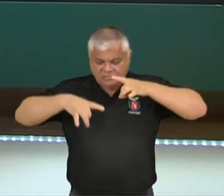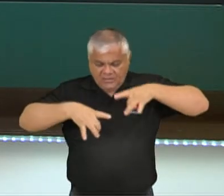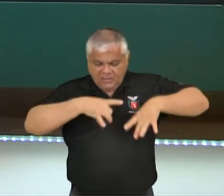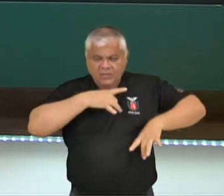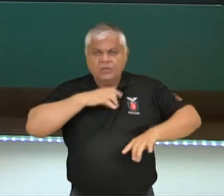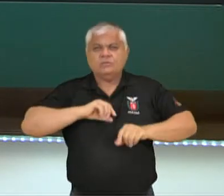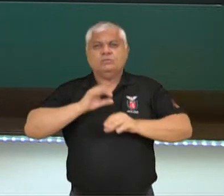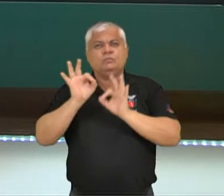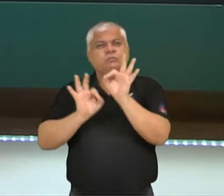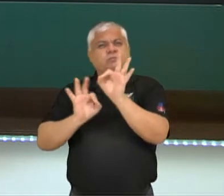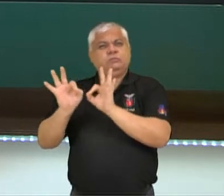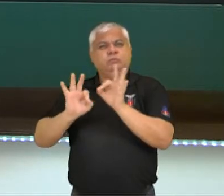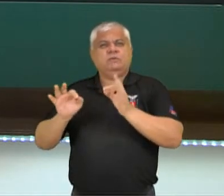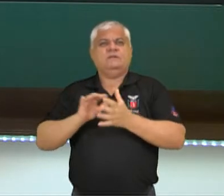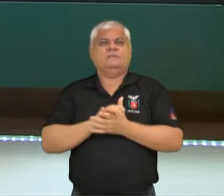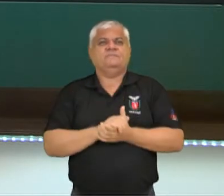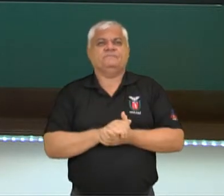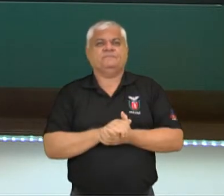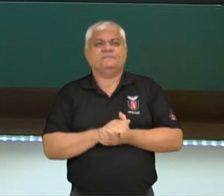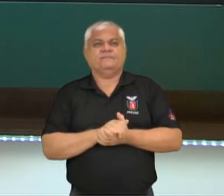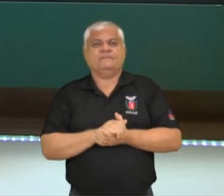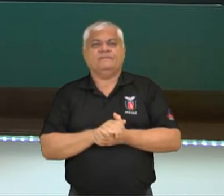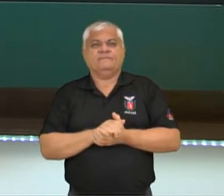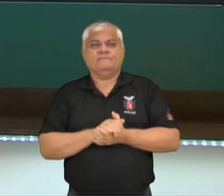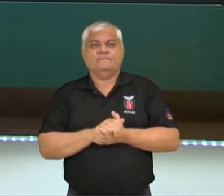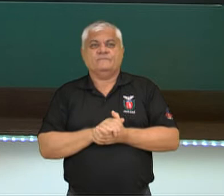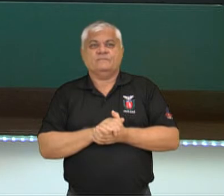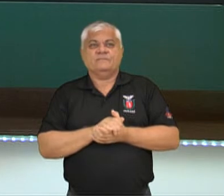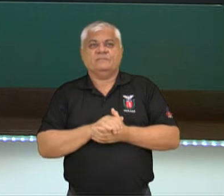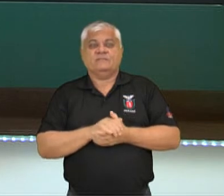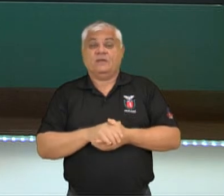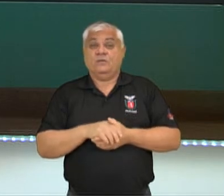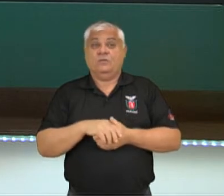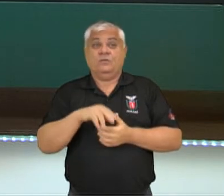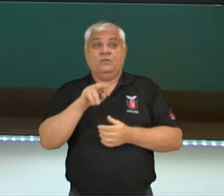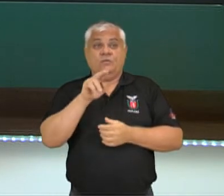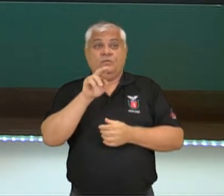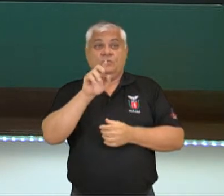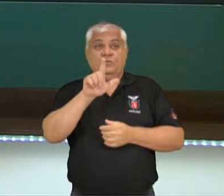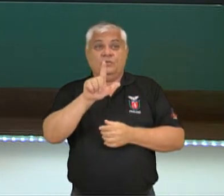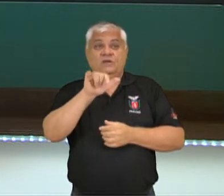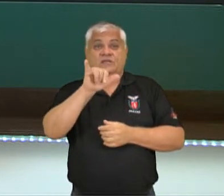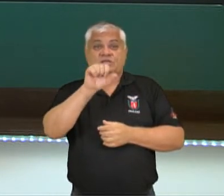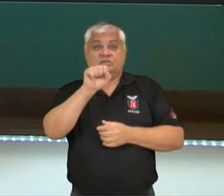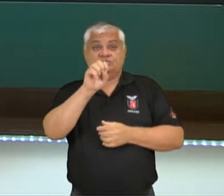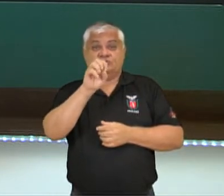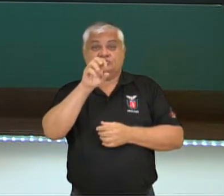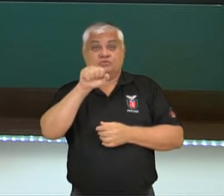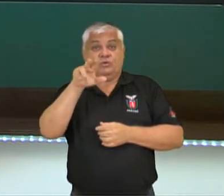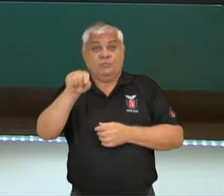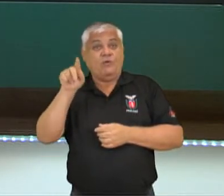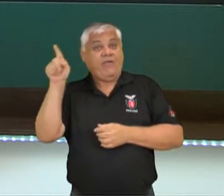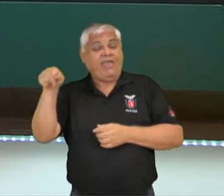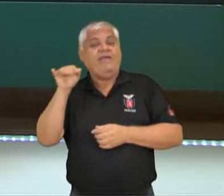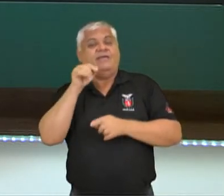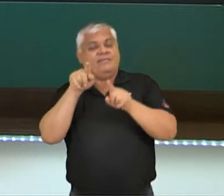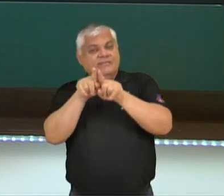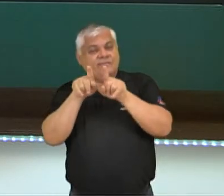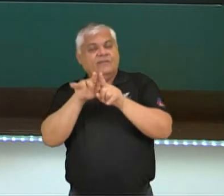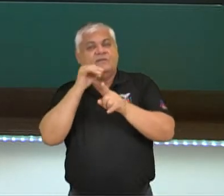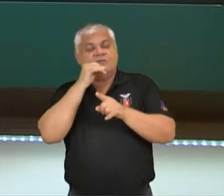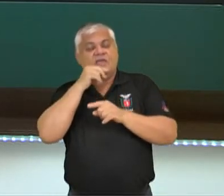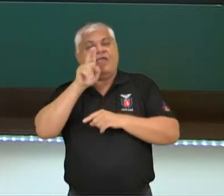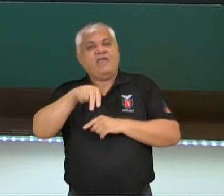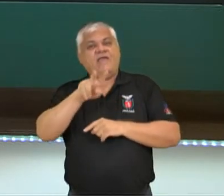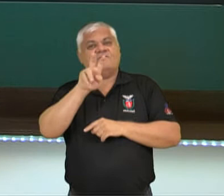a organização. O lisossomo é o resultado do produto do complexo de Golgi, porque ele é uma